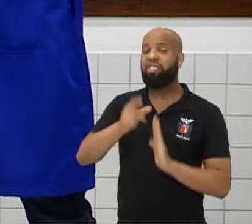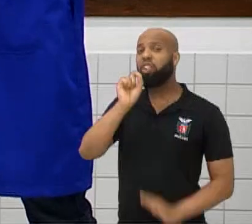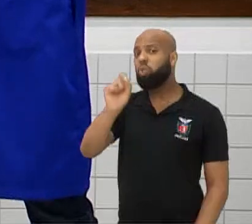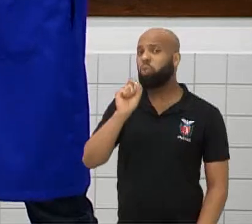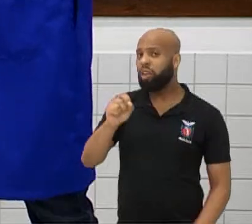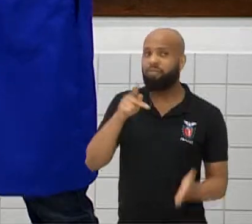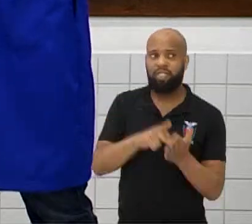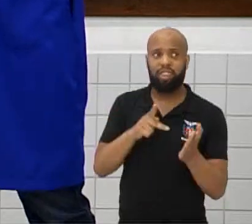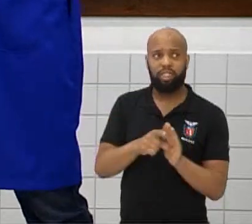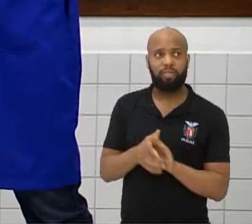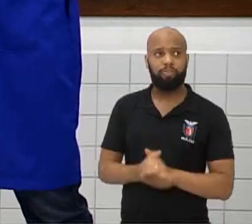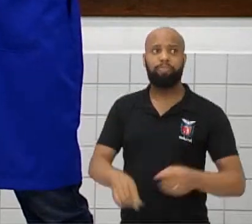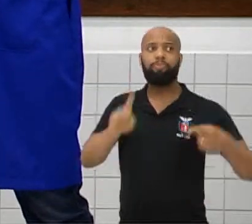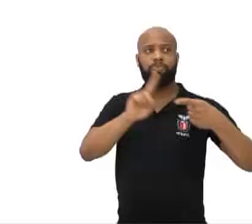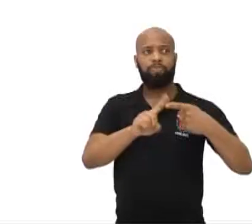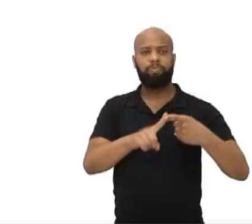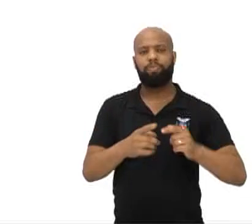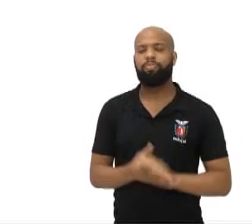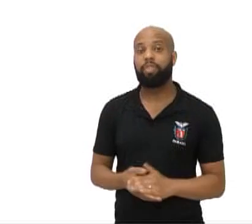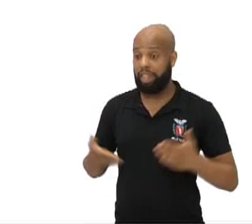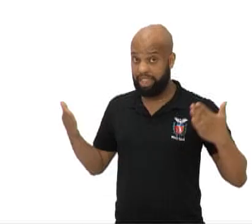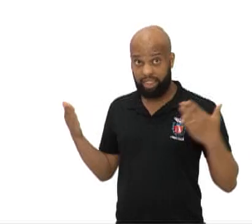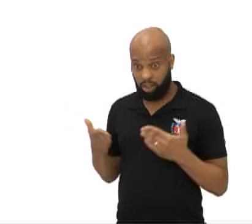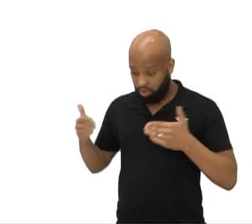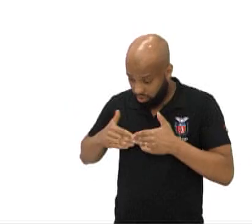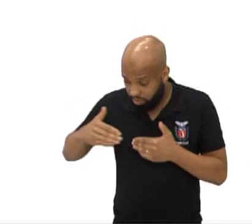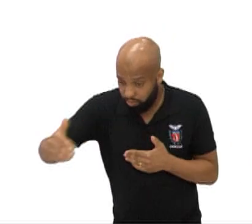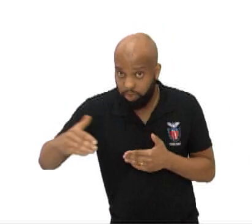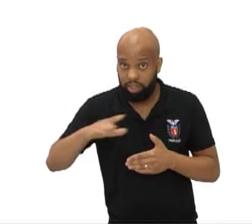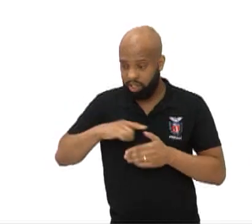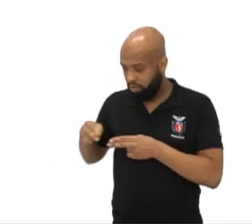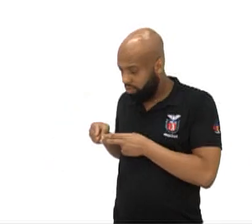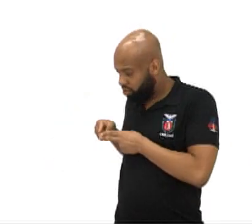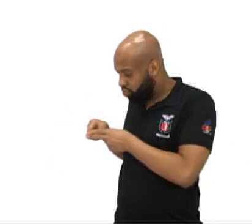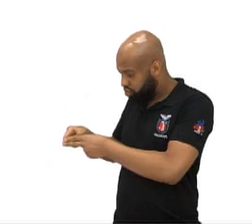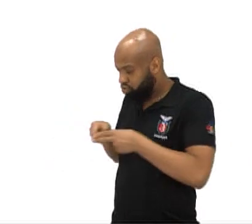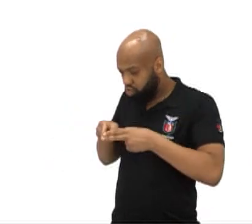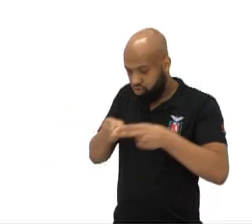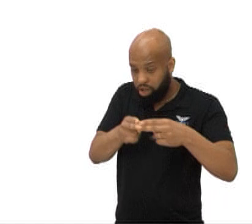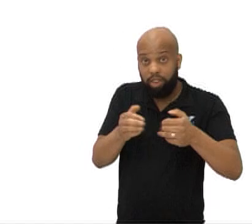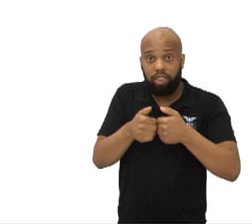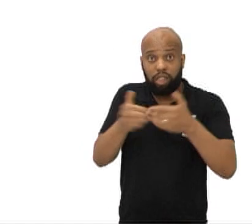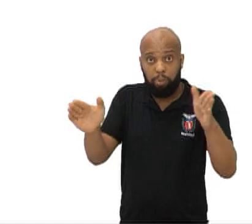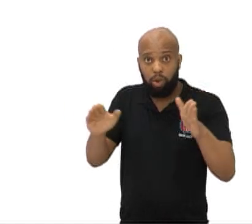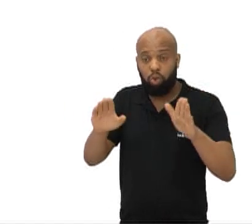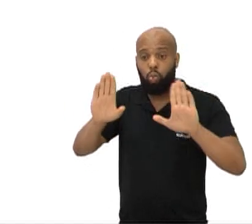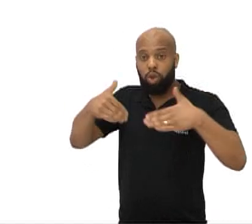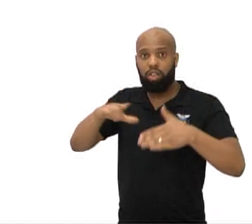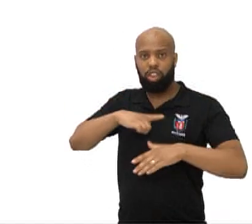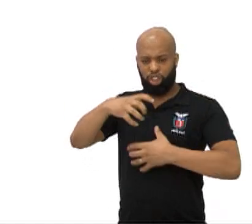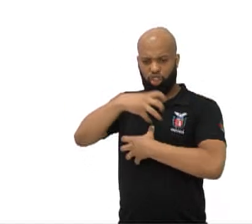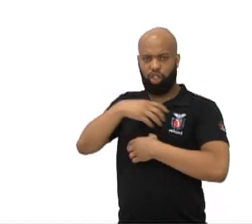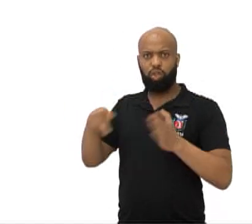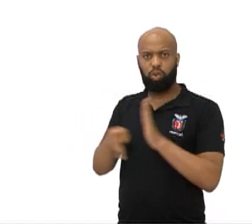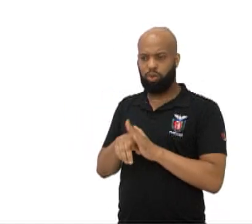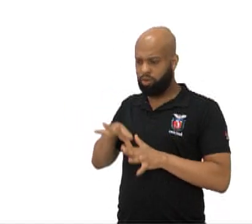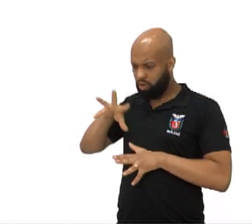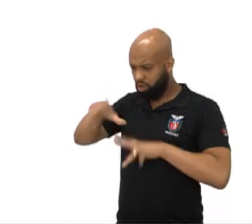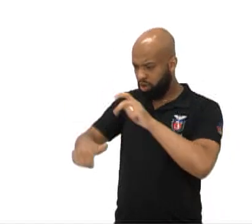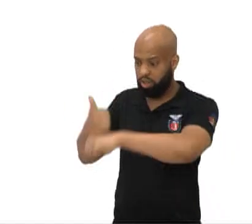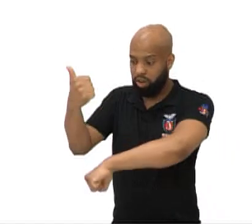o efeito disso. Letra A, que agora, com a abertura dos portos, a colonização do Brasil seria feita